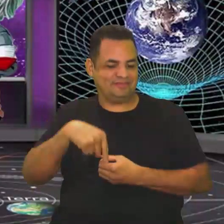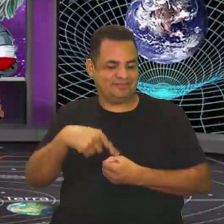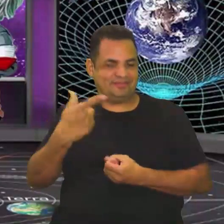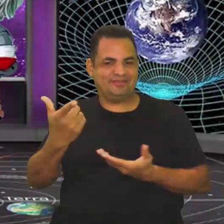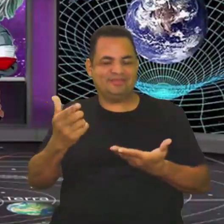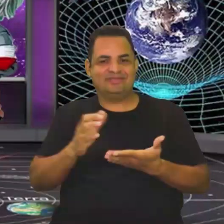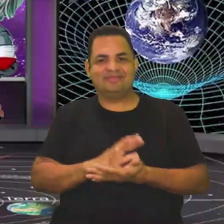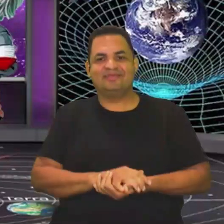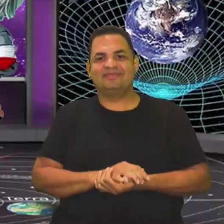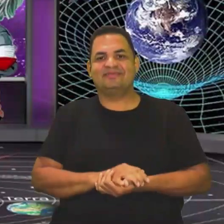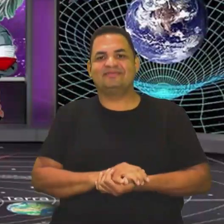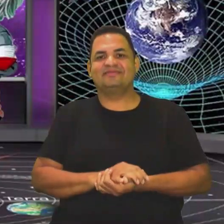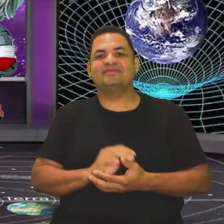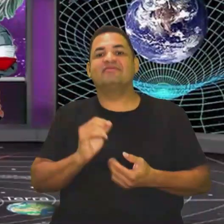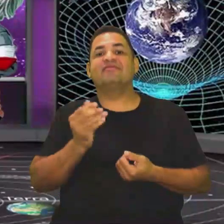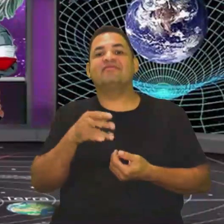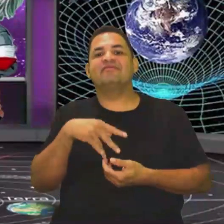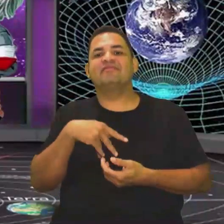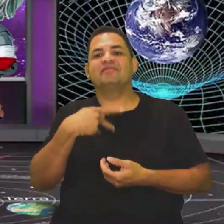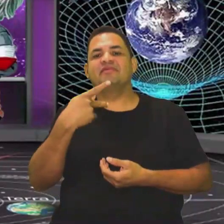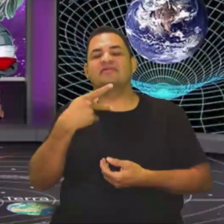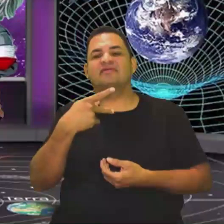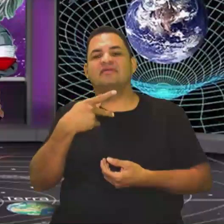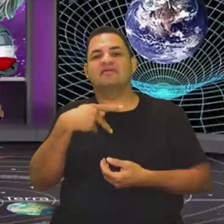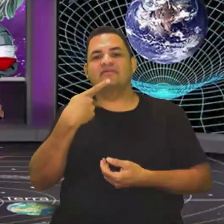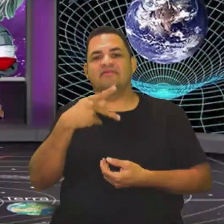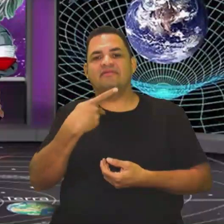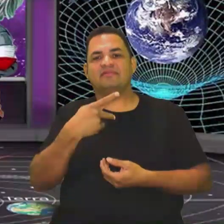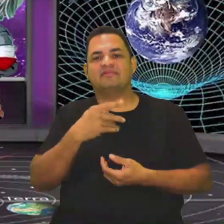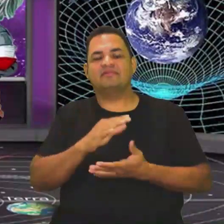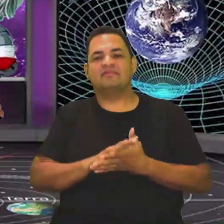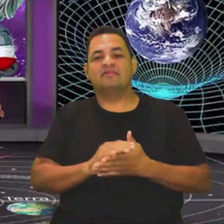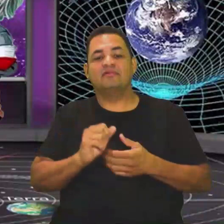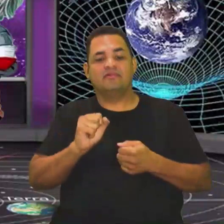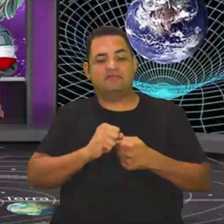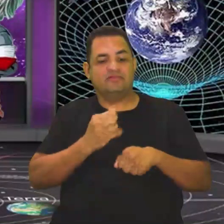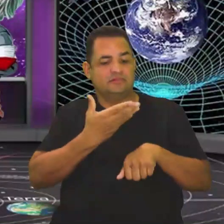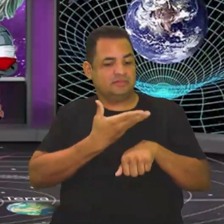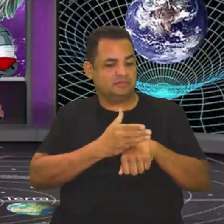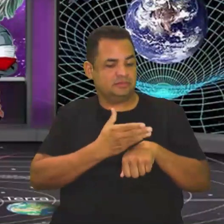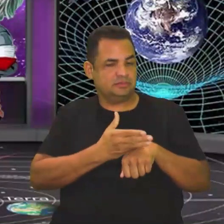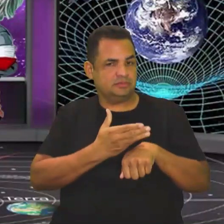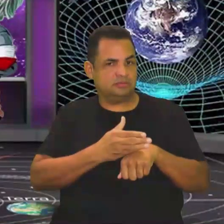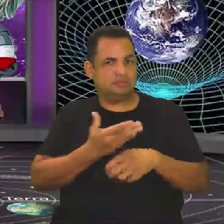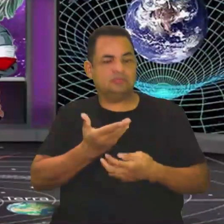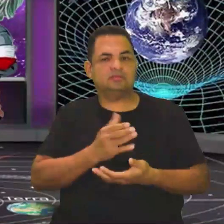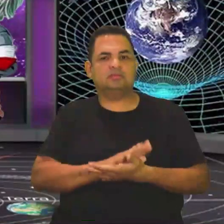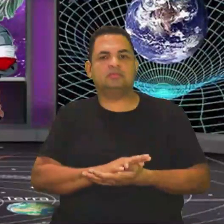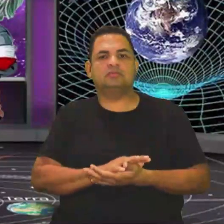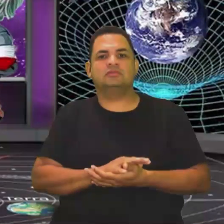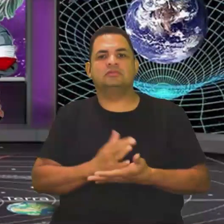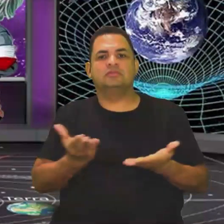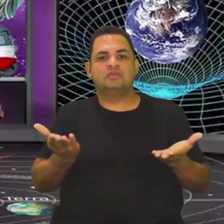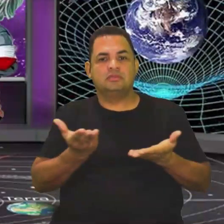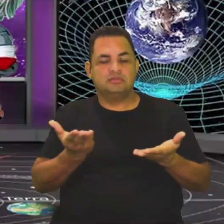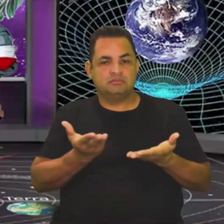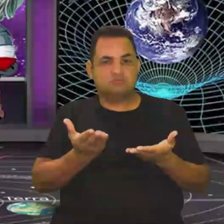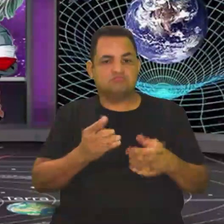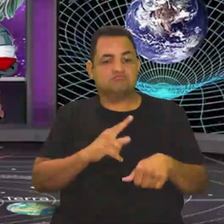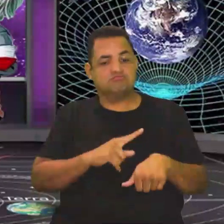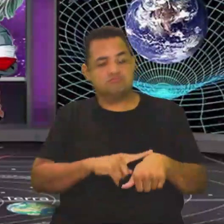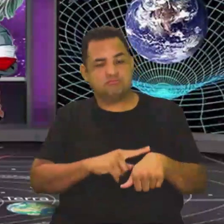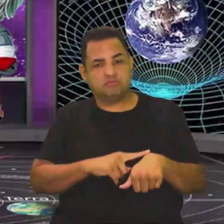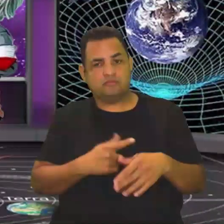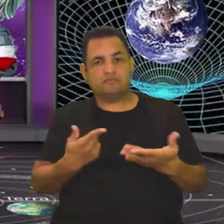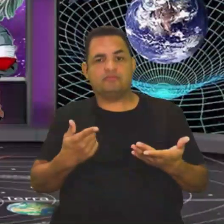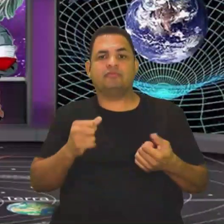Bom, pessoal, o que eu falei para vocês? Que nós vamos resolver exercícios, né? Então, chegou aquele momento a gente